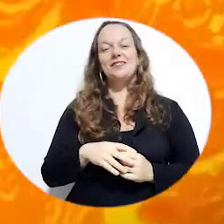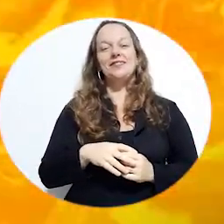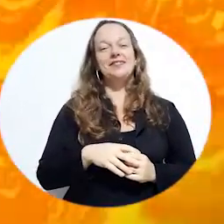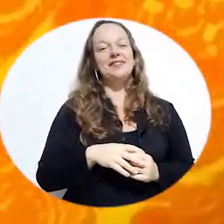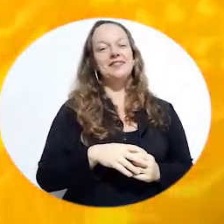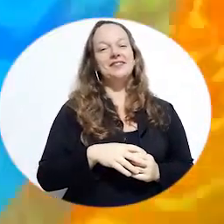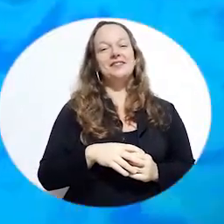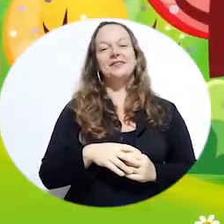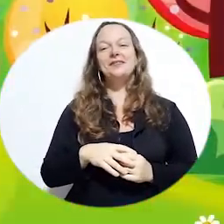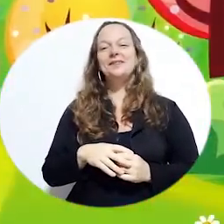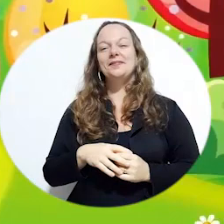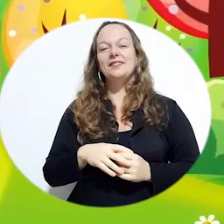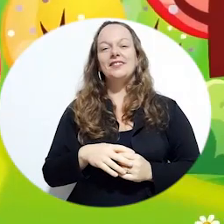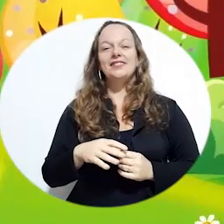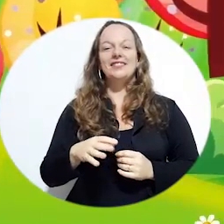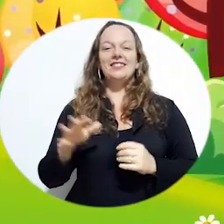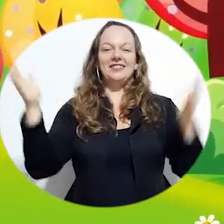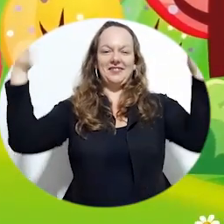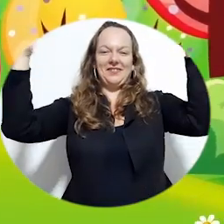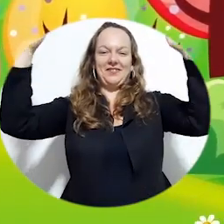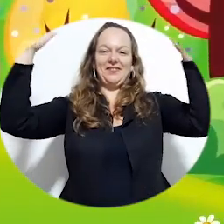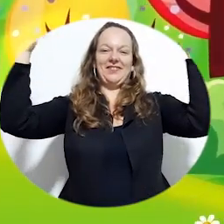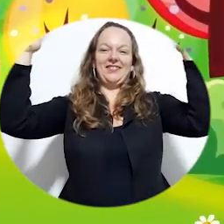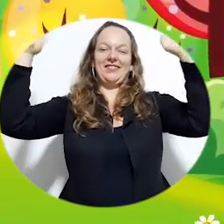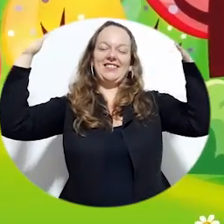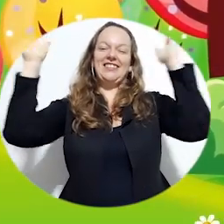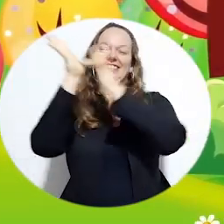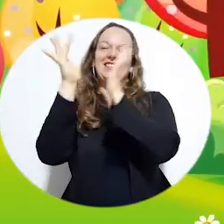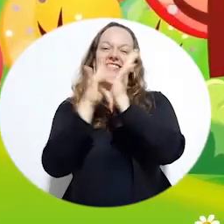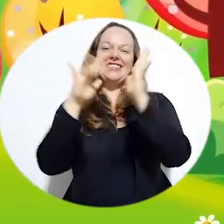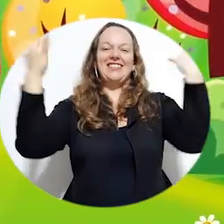Tadão. Aê, bate palma pra Jesus. Uhul.